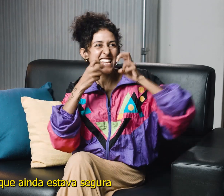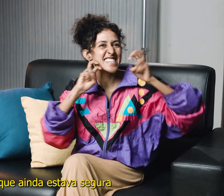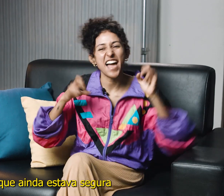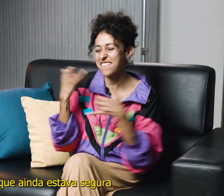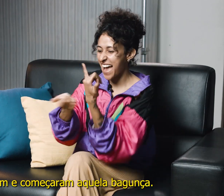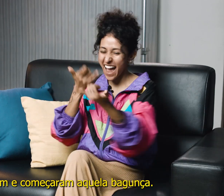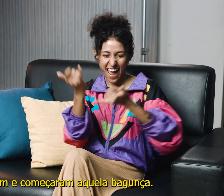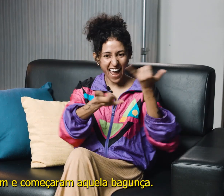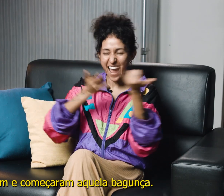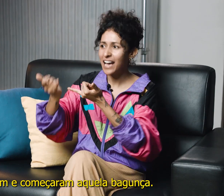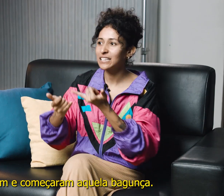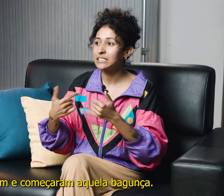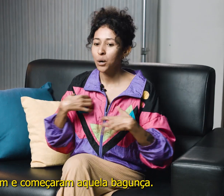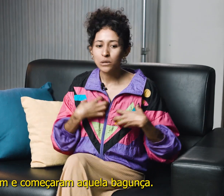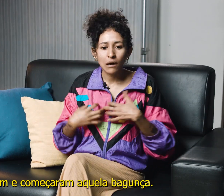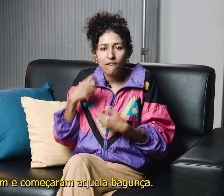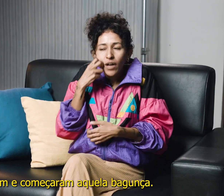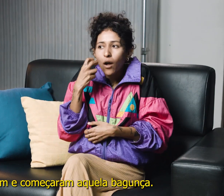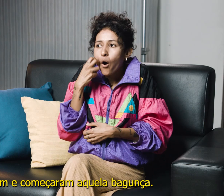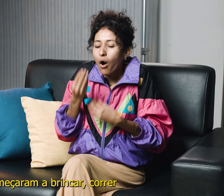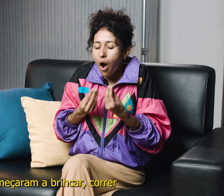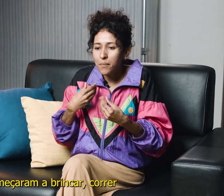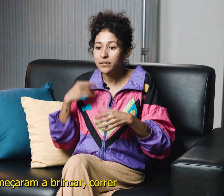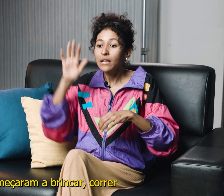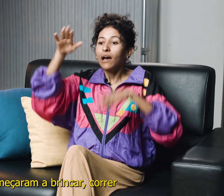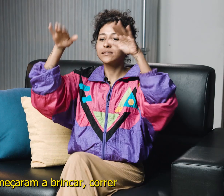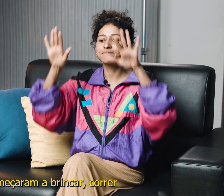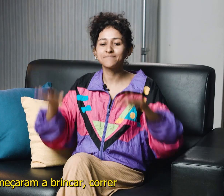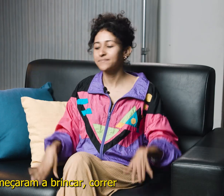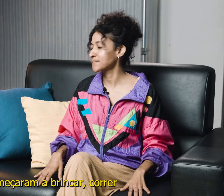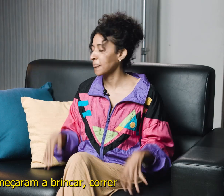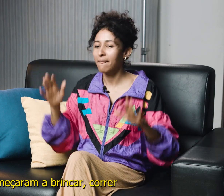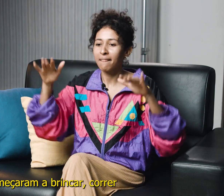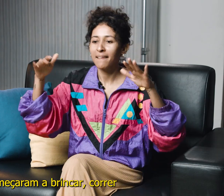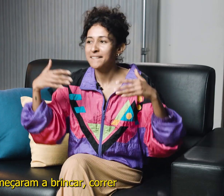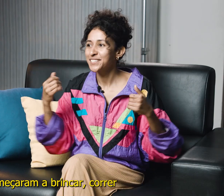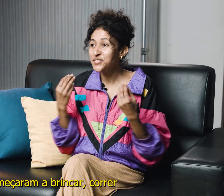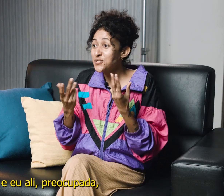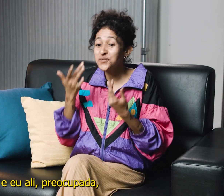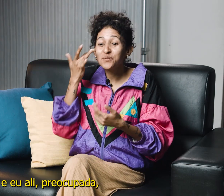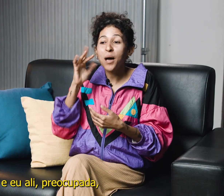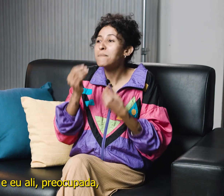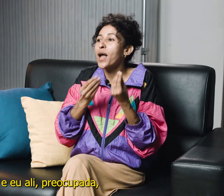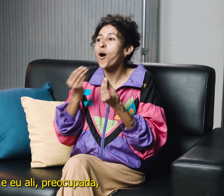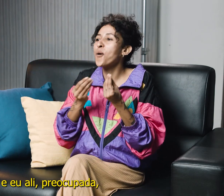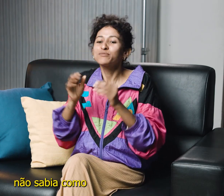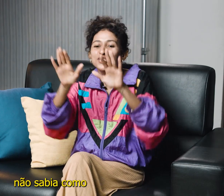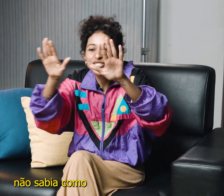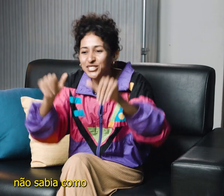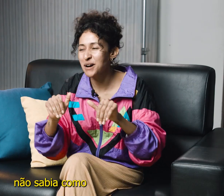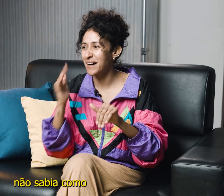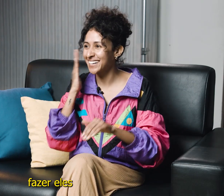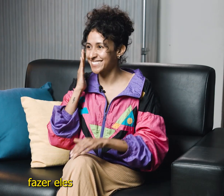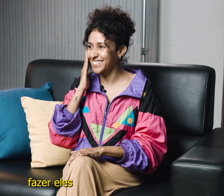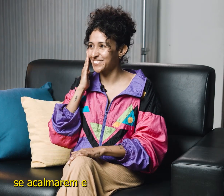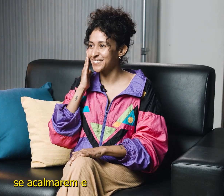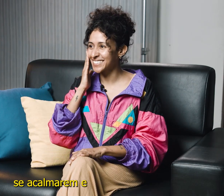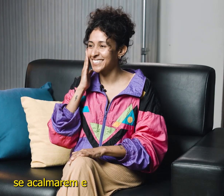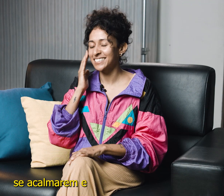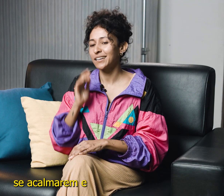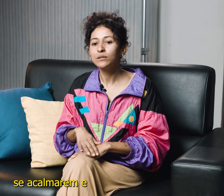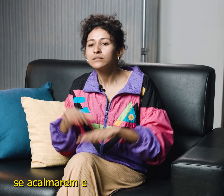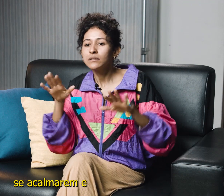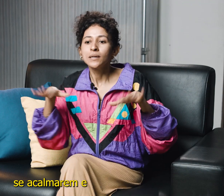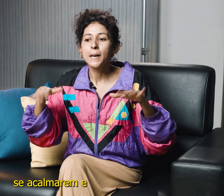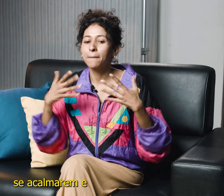que eu ainda estava insegura, aproveitaram e começaram aquela bagunça, começaram a brincar, correr. E eu ali preocupada, não sabia como fazer eles